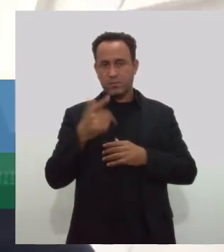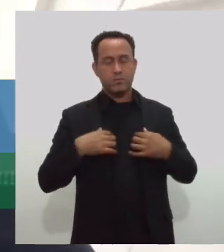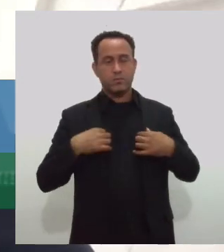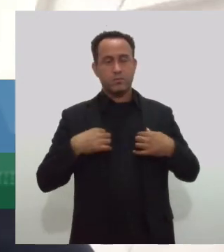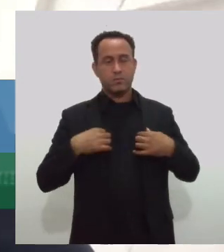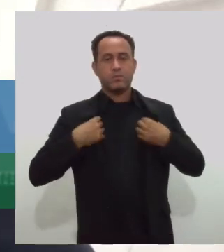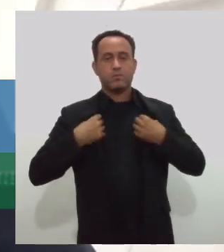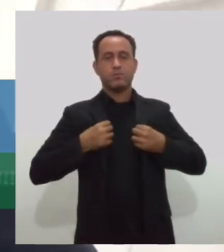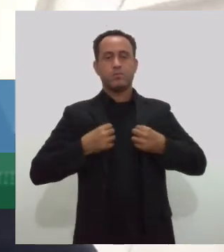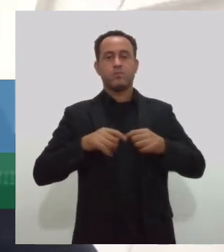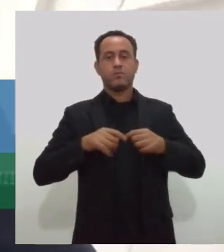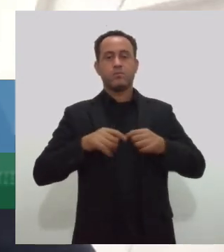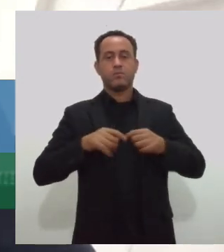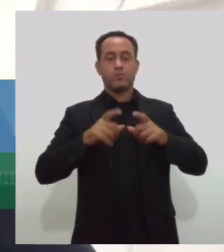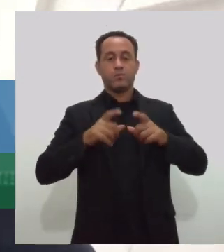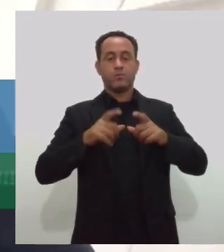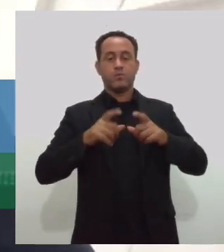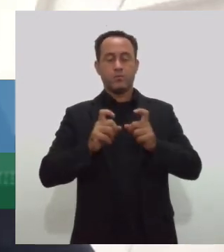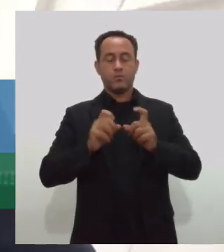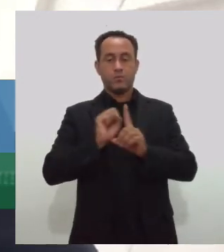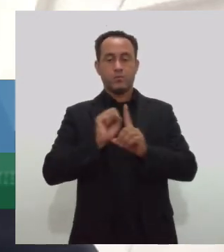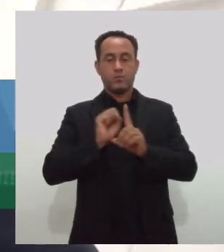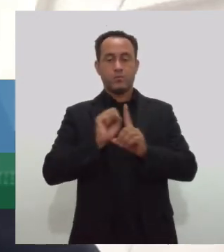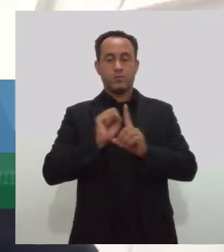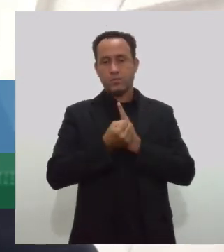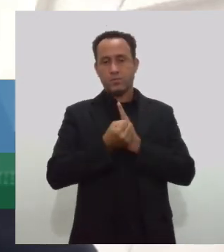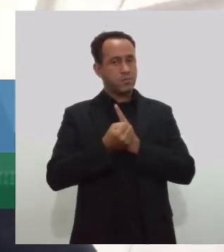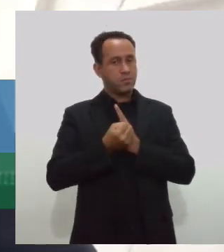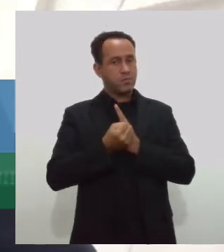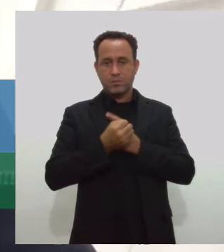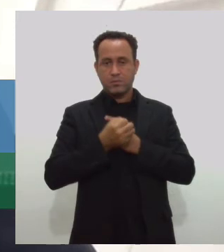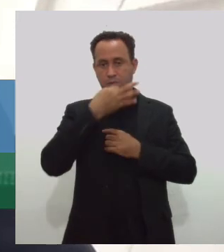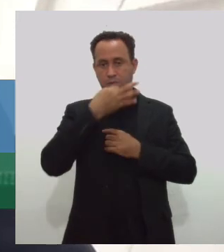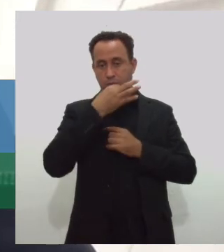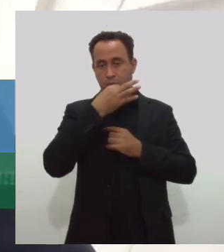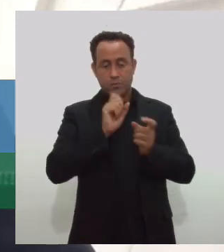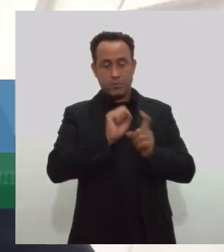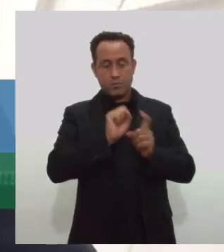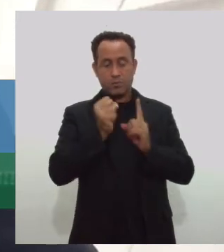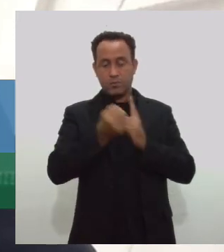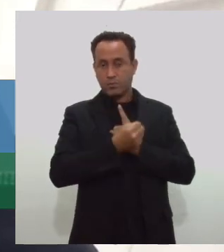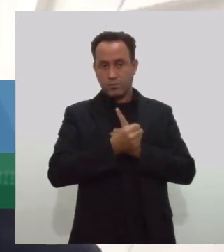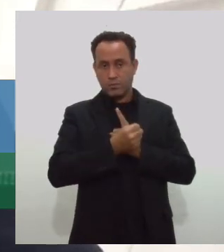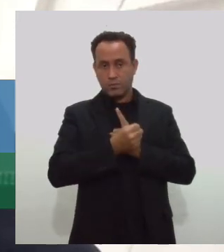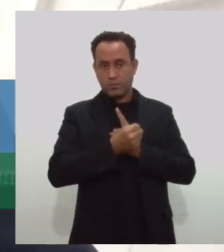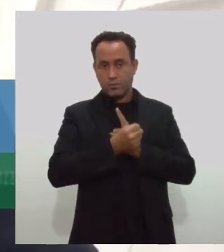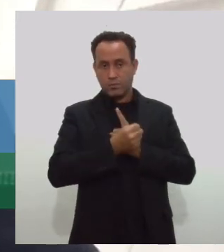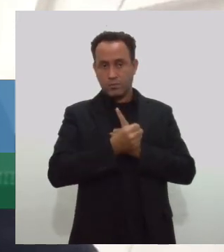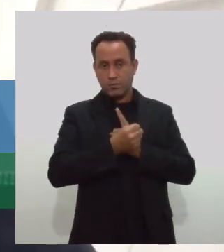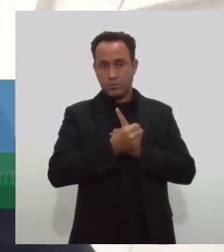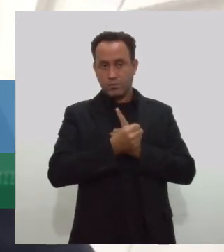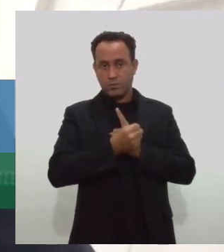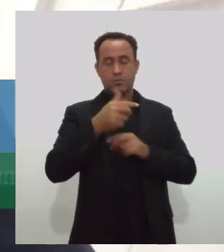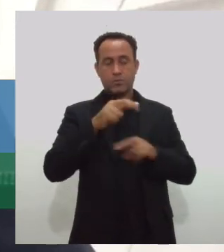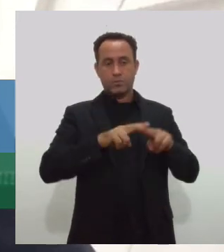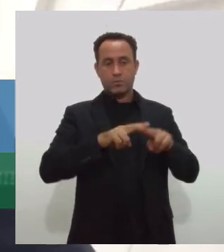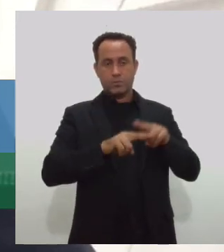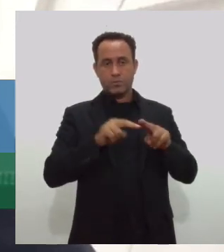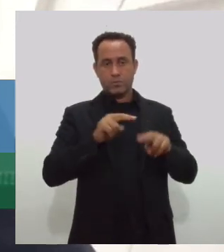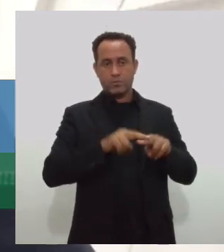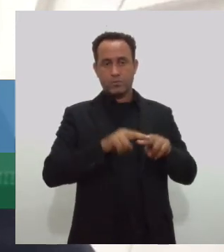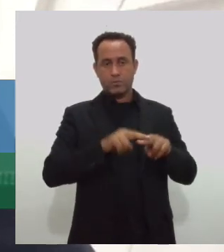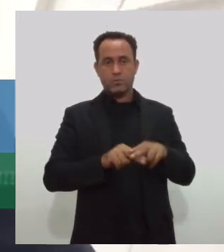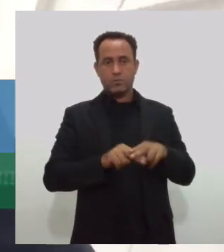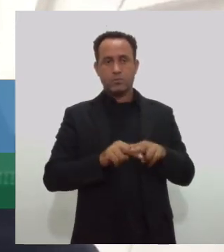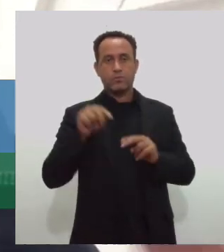ampla discussão na sociedade, né? Tanto é assim que uma reportagem do dia 22 de junho, agora da Gazeta do